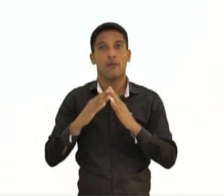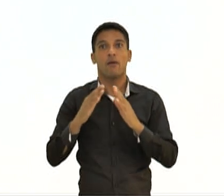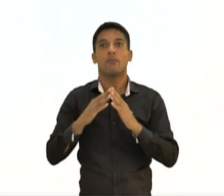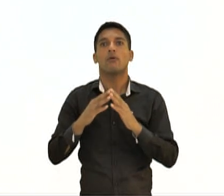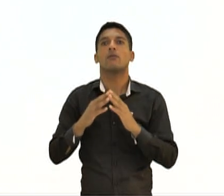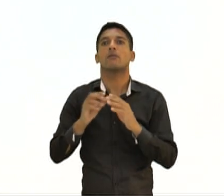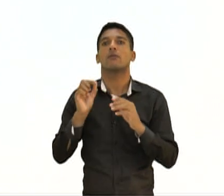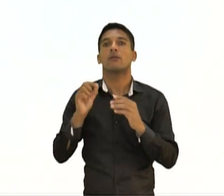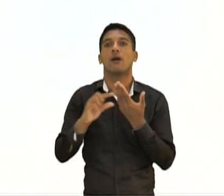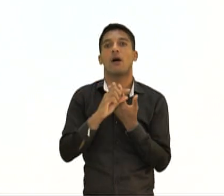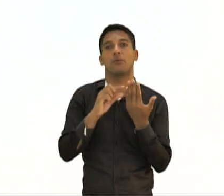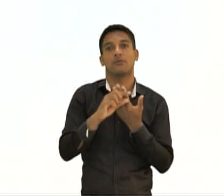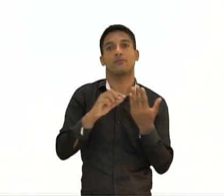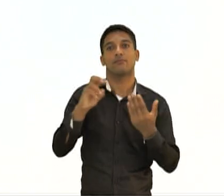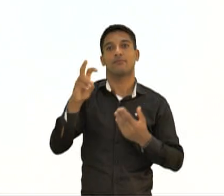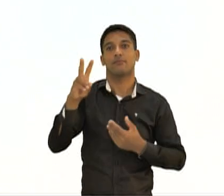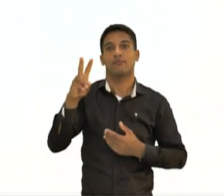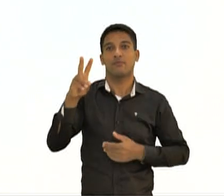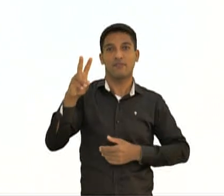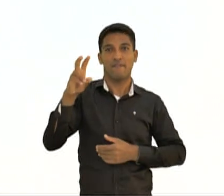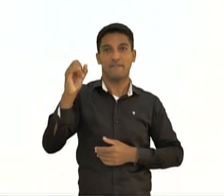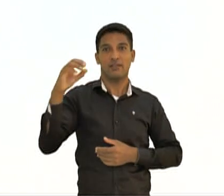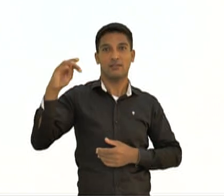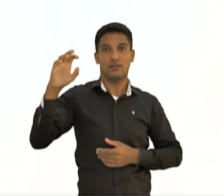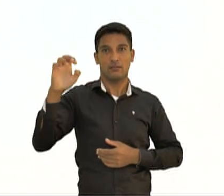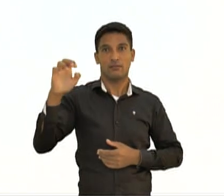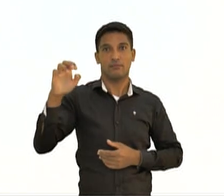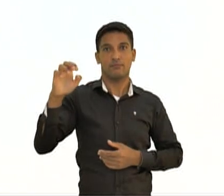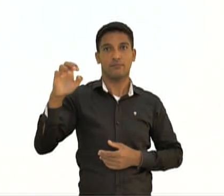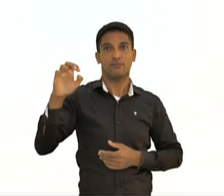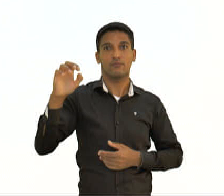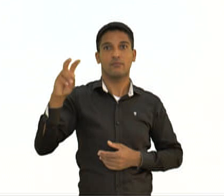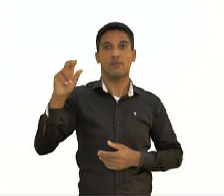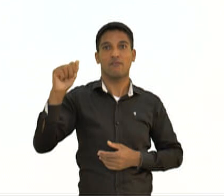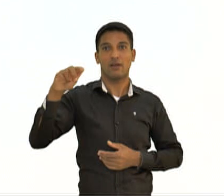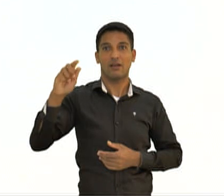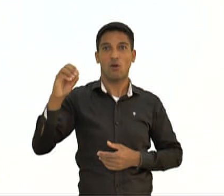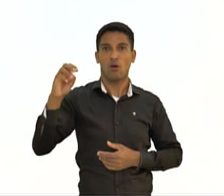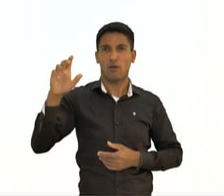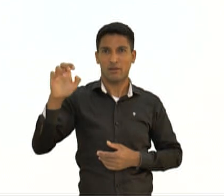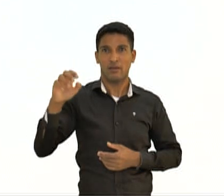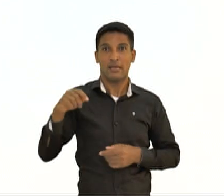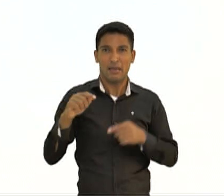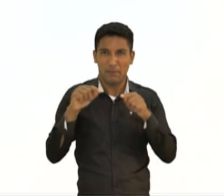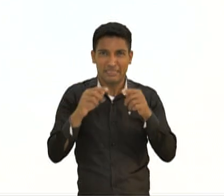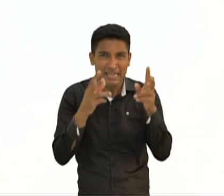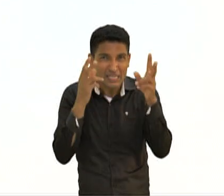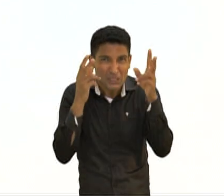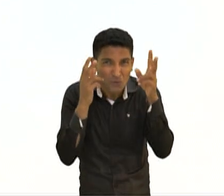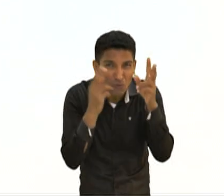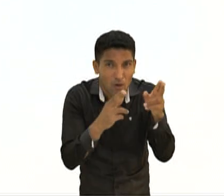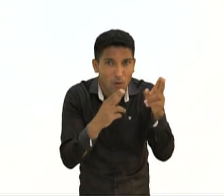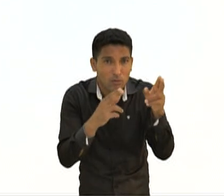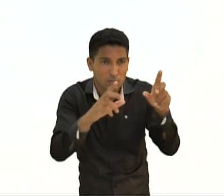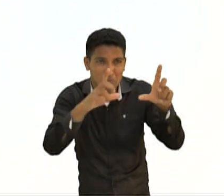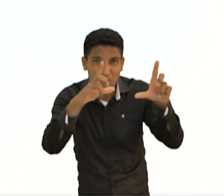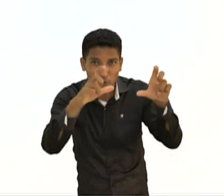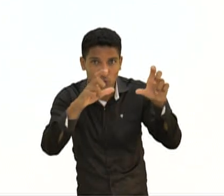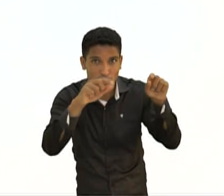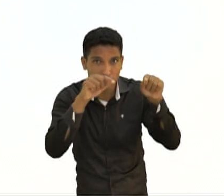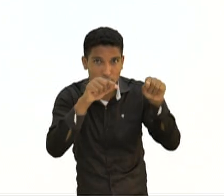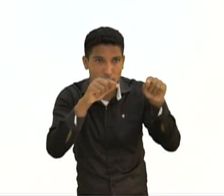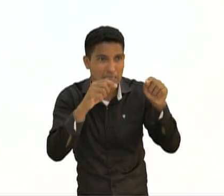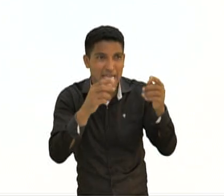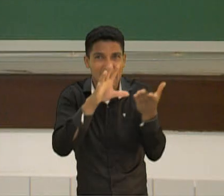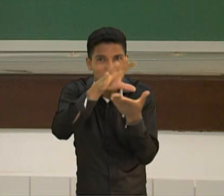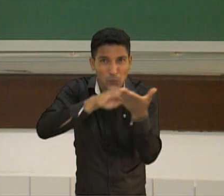não é uma pintura tentando buscar o realismo de uma fotografia, por exemplo. É exatamente o contrário, né? E é